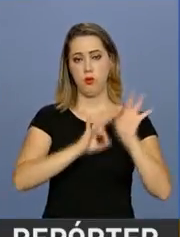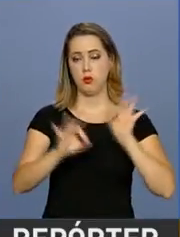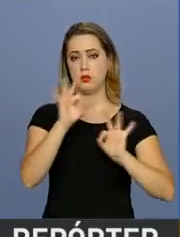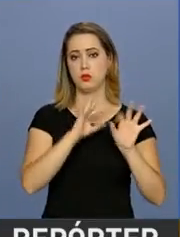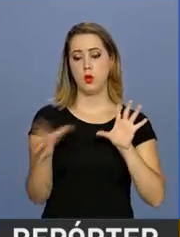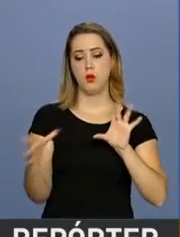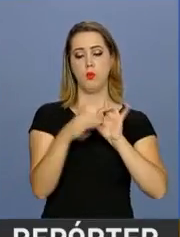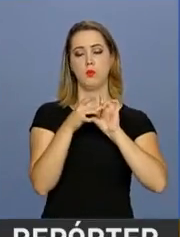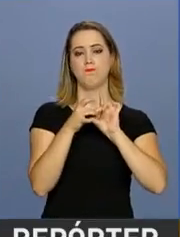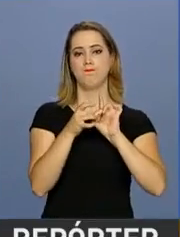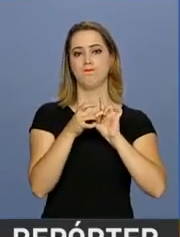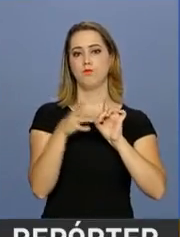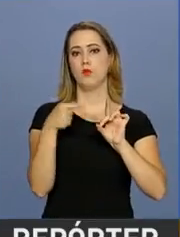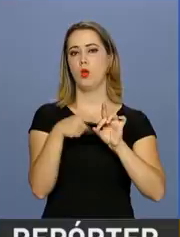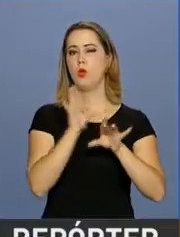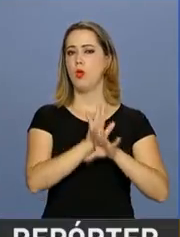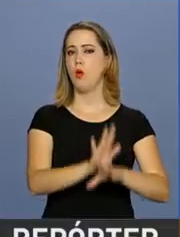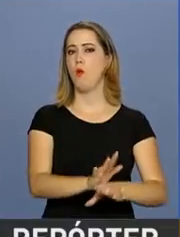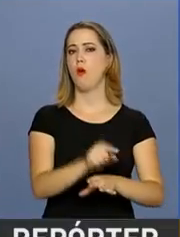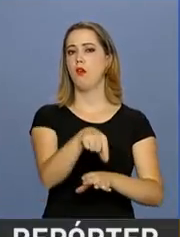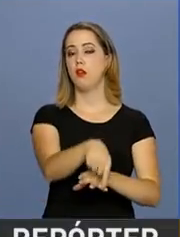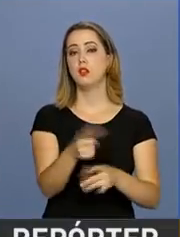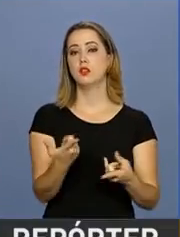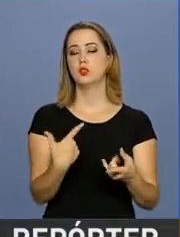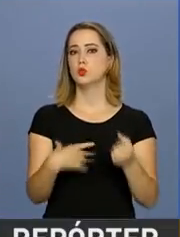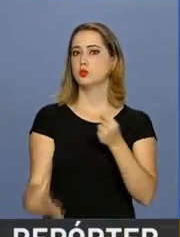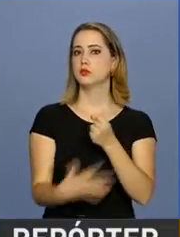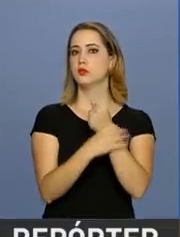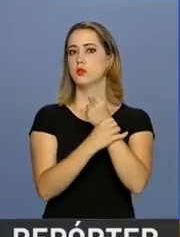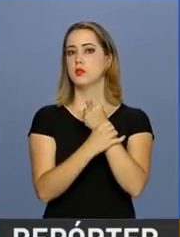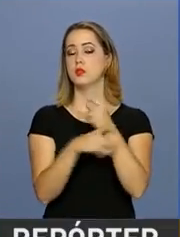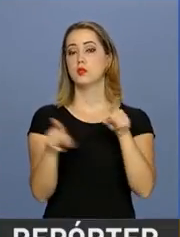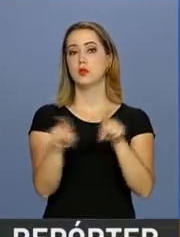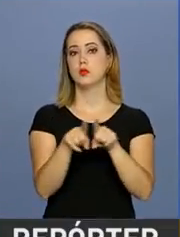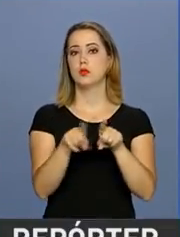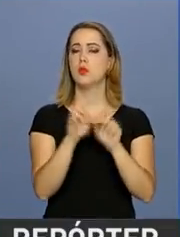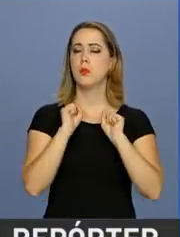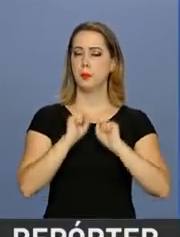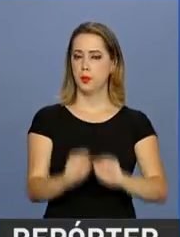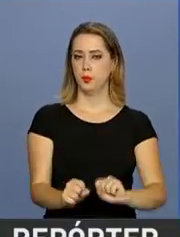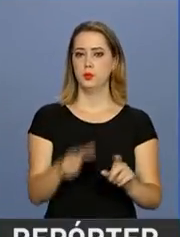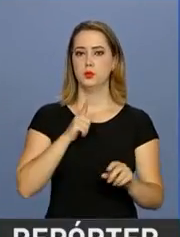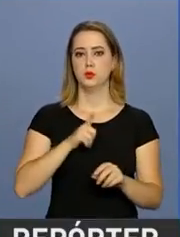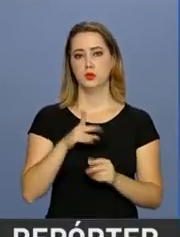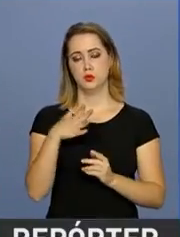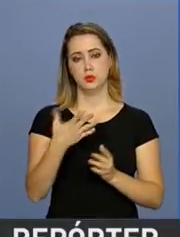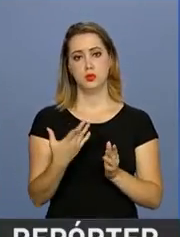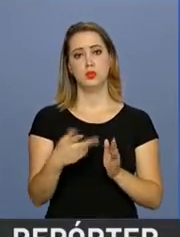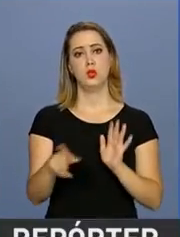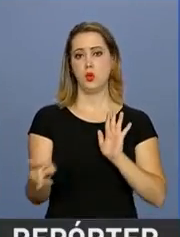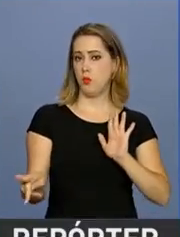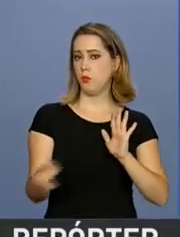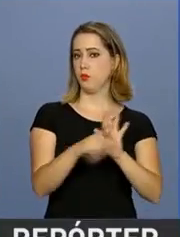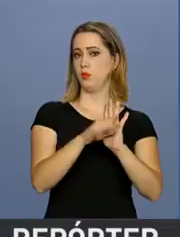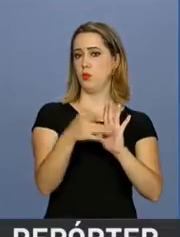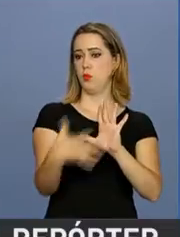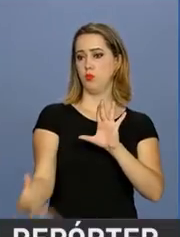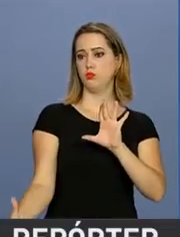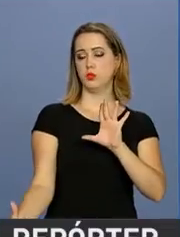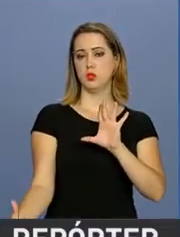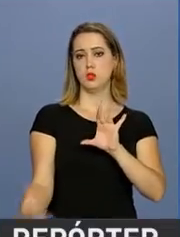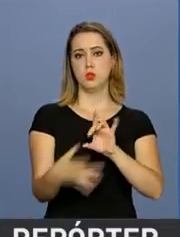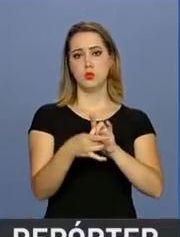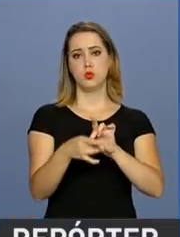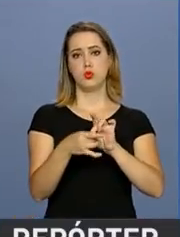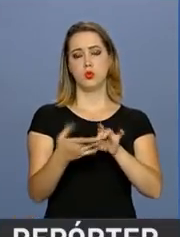a união ela colabora com a questão da segurança ela pode e terá um papel importante de integração